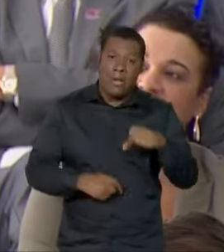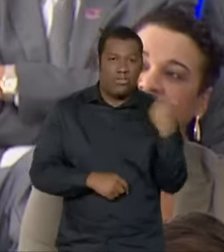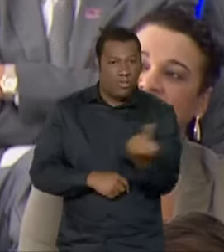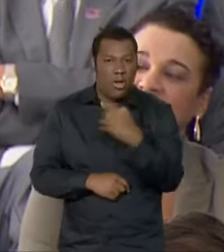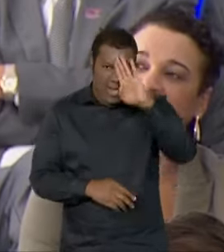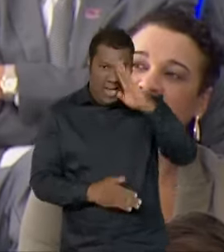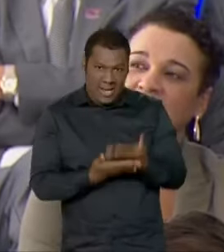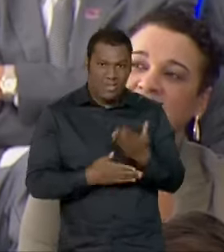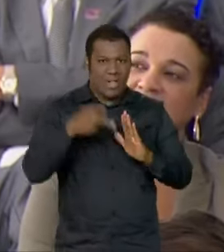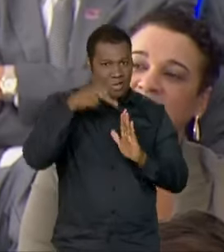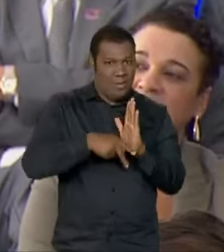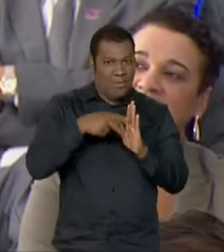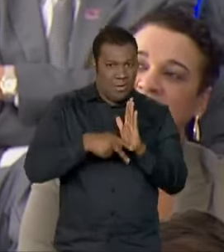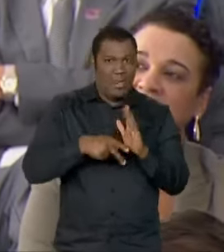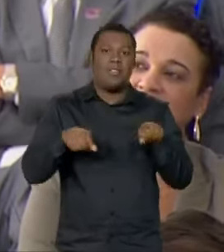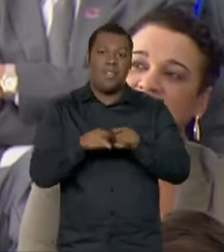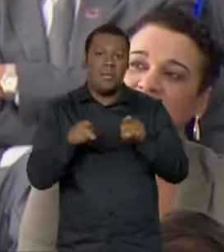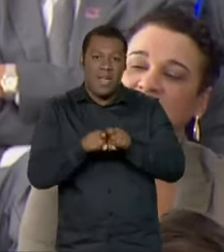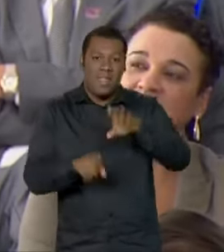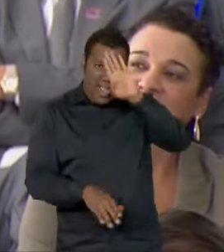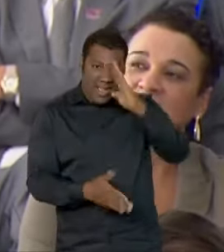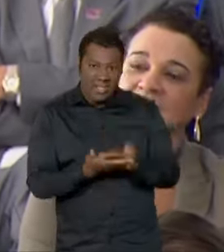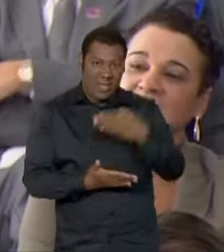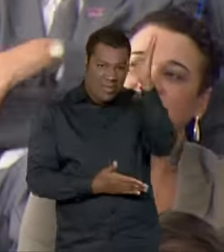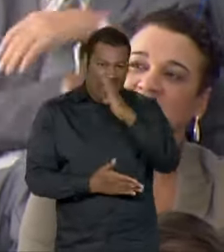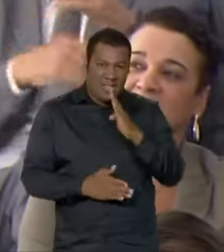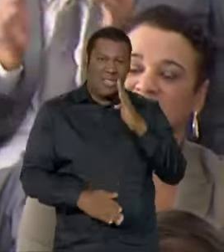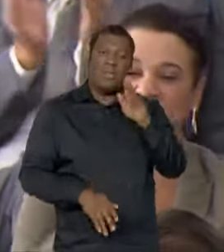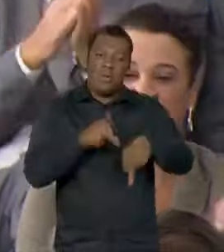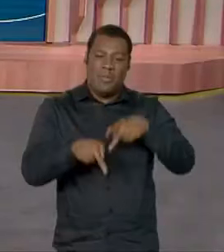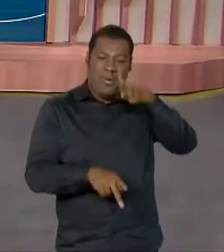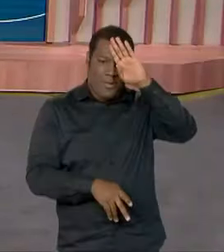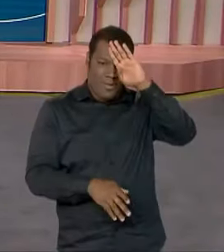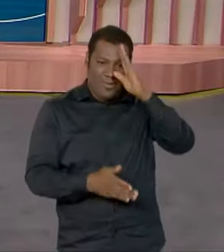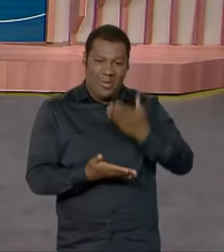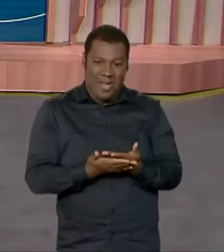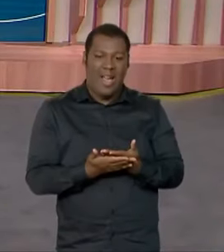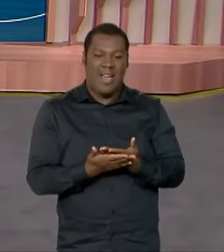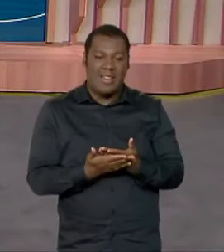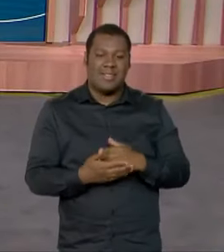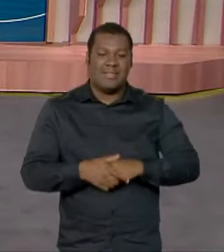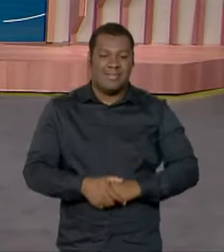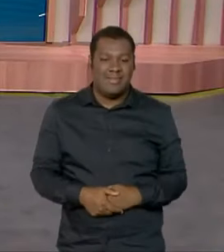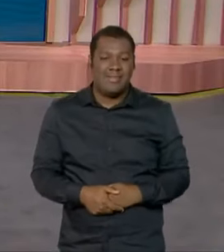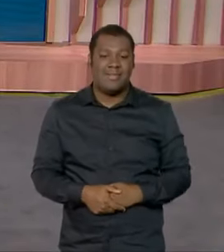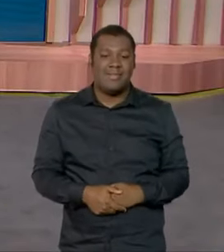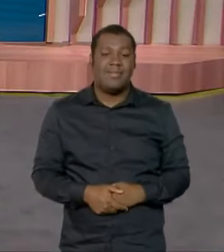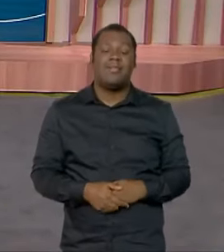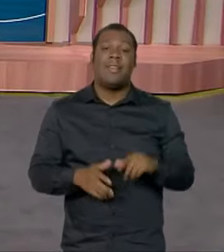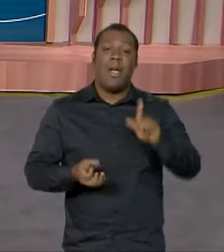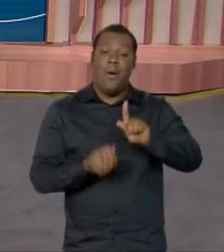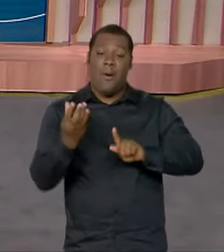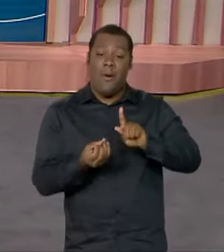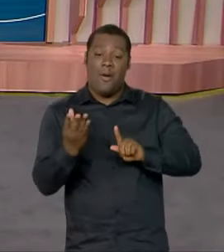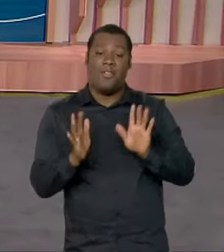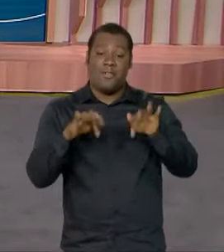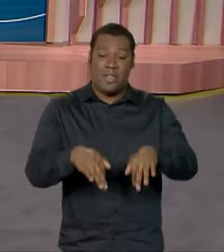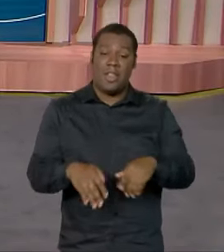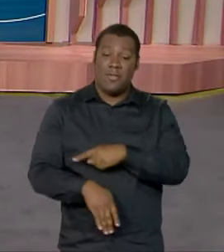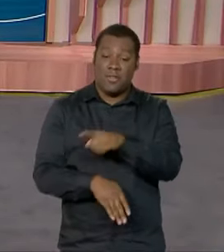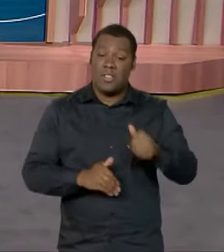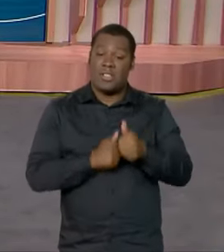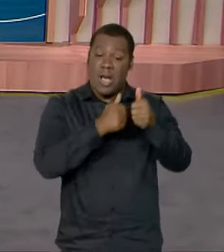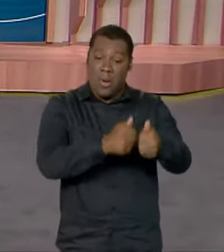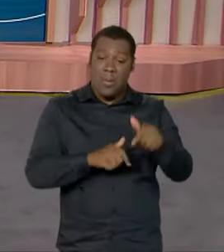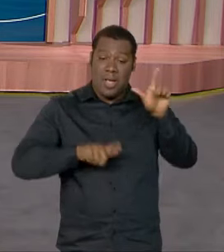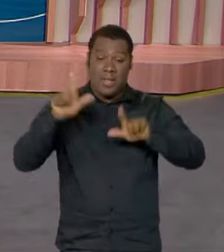acredita, acreditamos no Brasil e acreditamos no povo brasileiro. E é isso, a gente fica por aqui. Continue ligado no